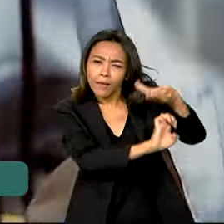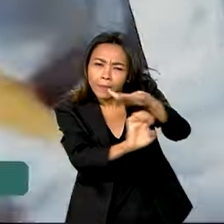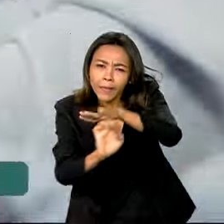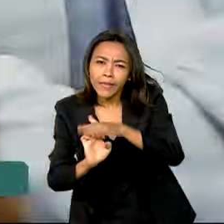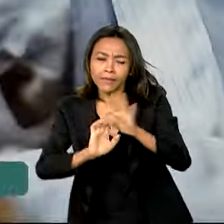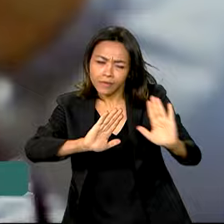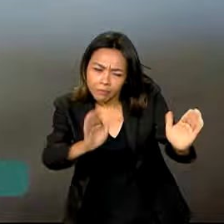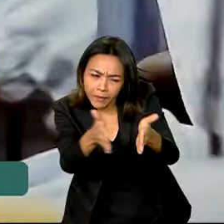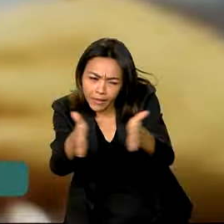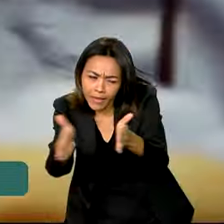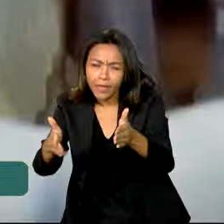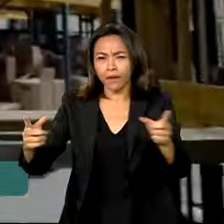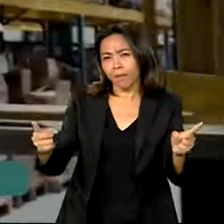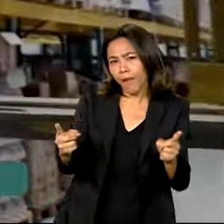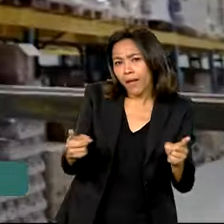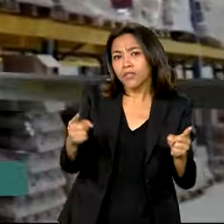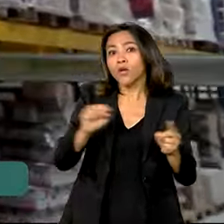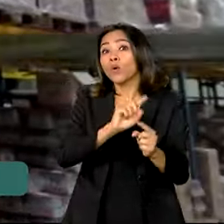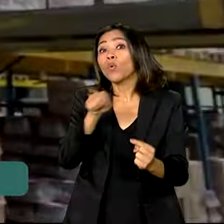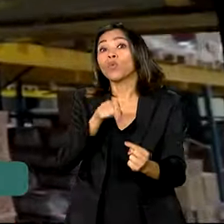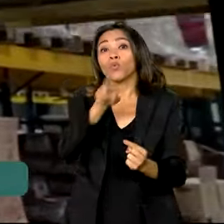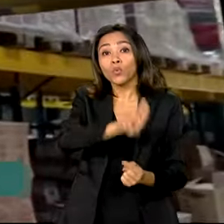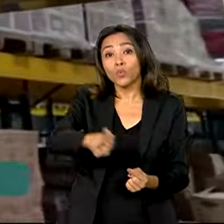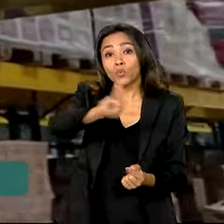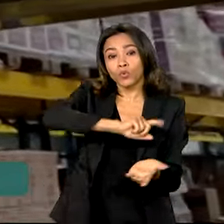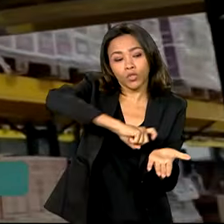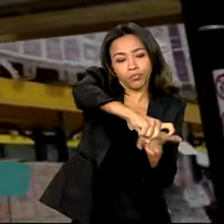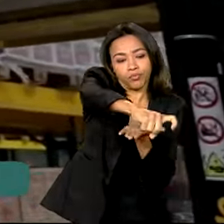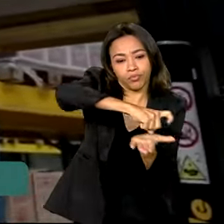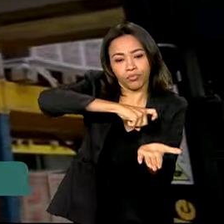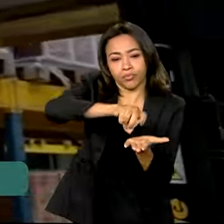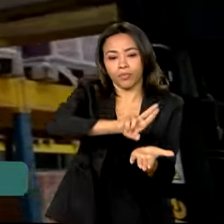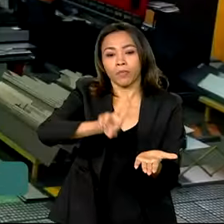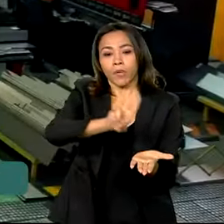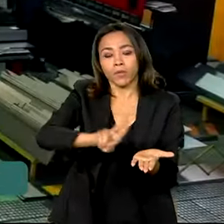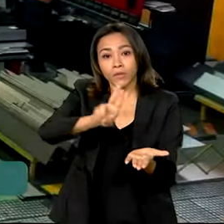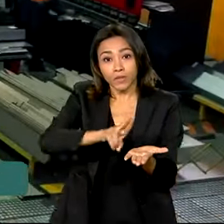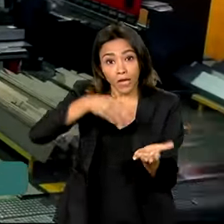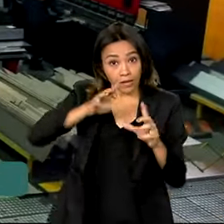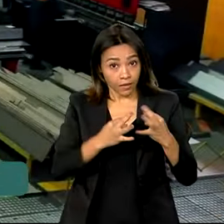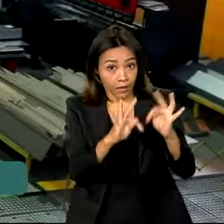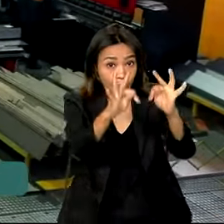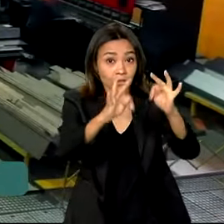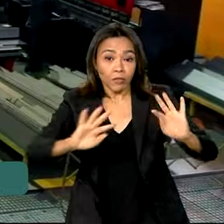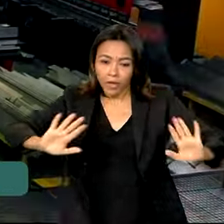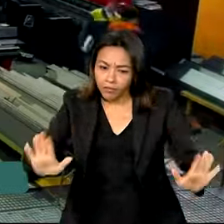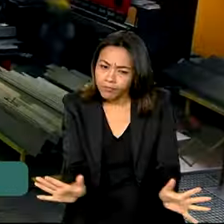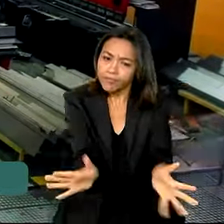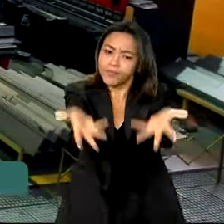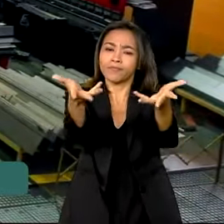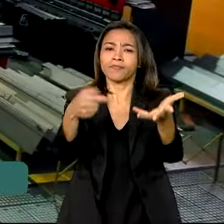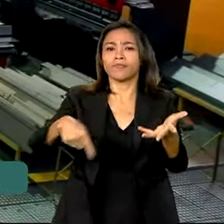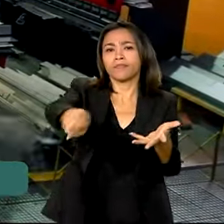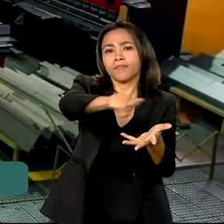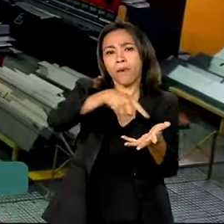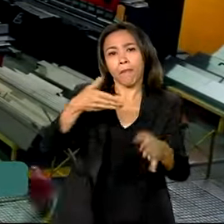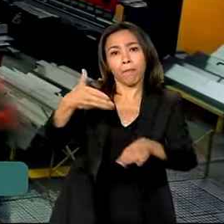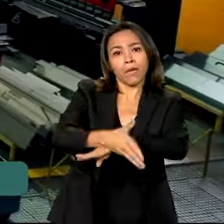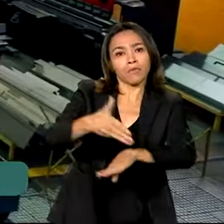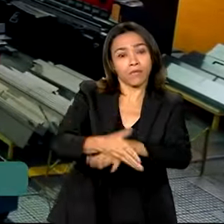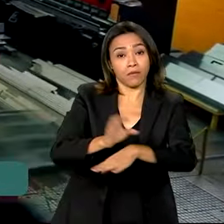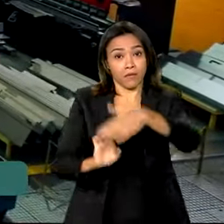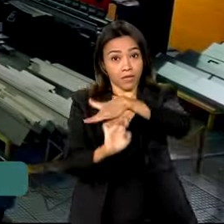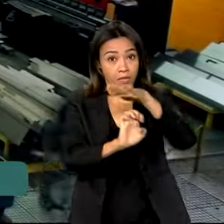indústrias para o processo de digitalização. Em maio deste ano, para acelerar o engajamento das empresas, o